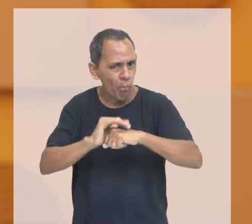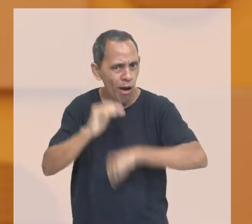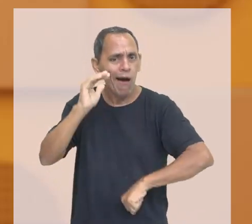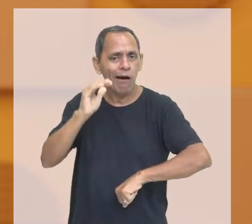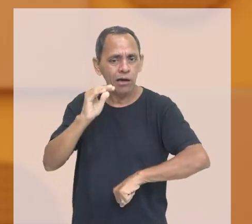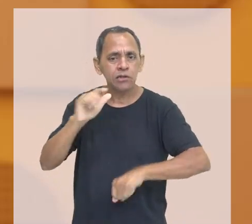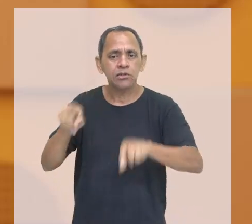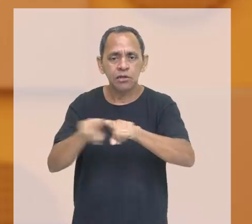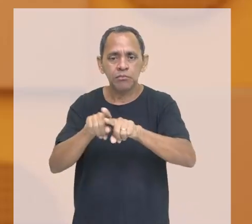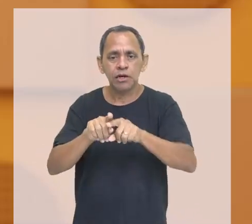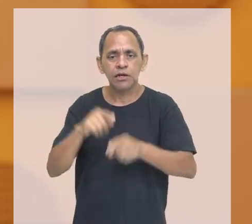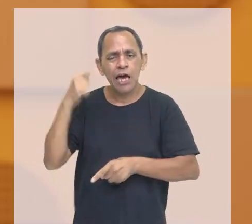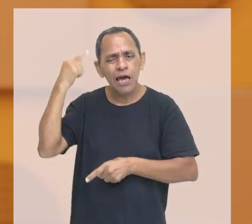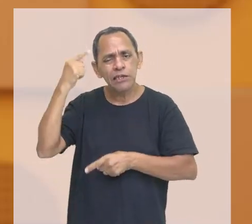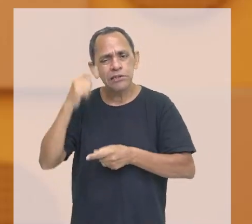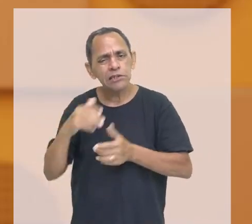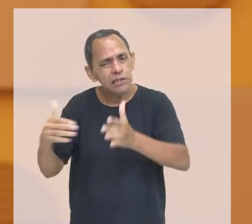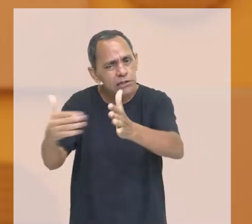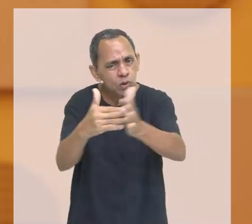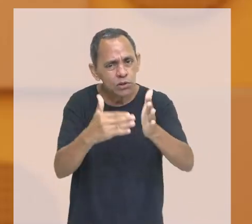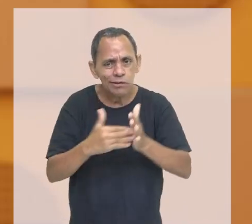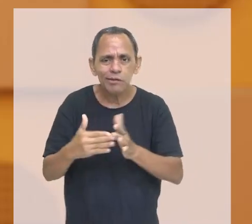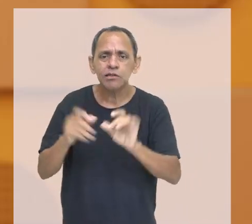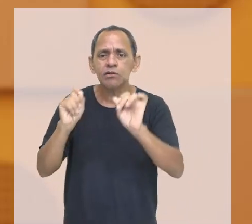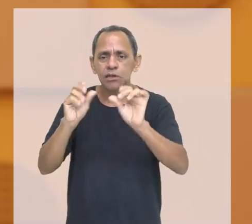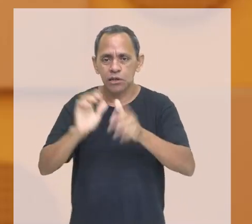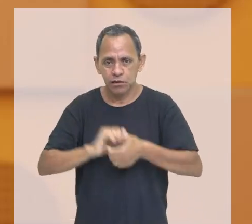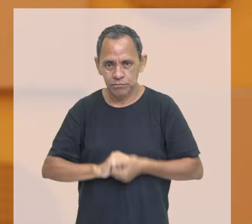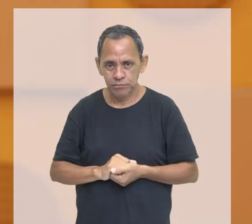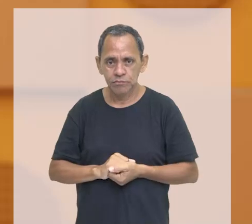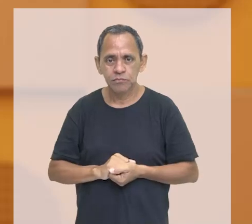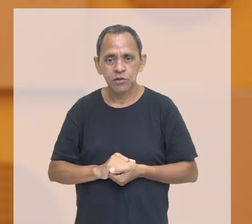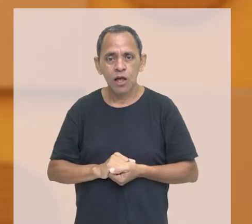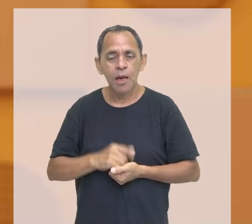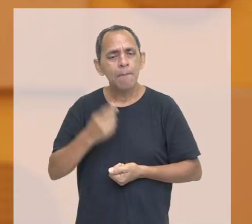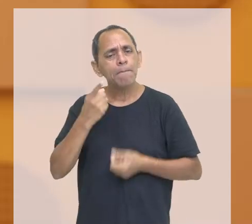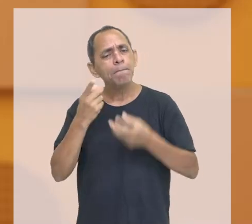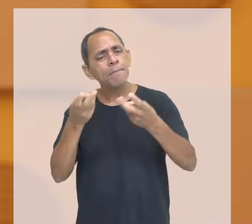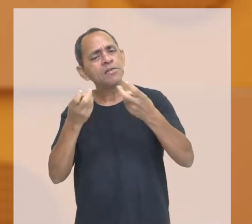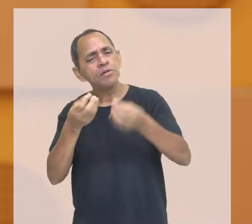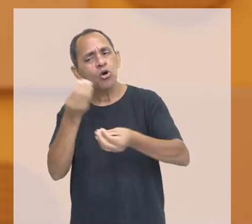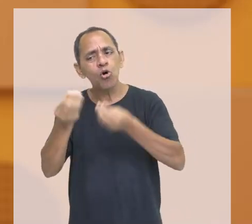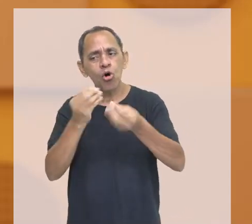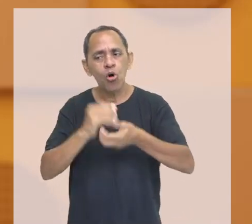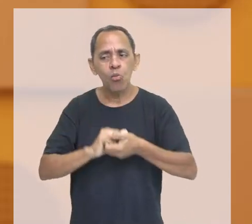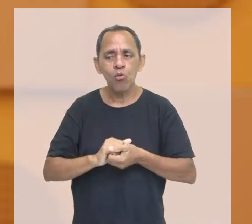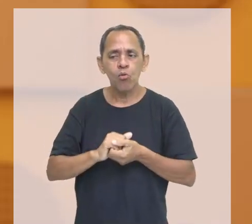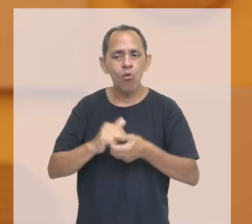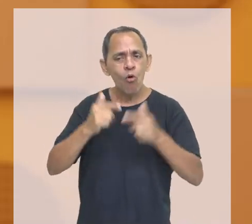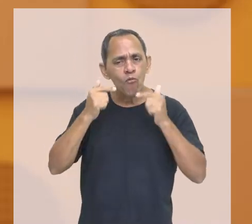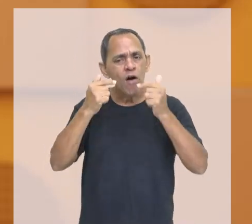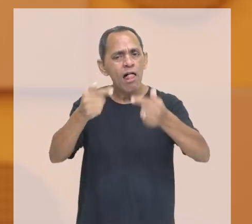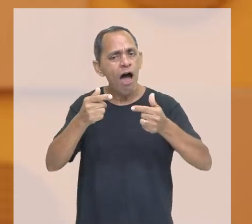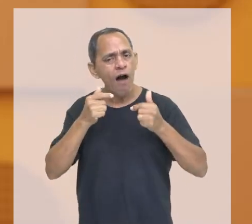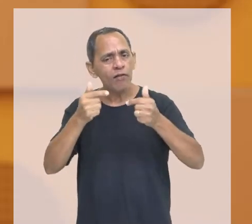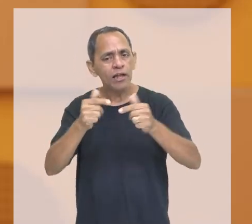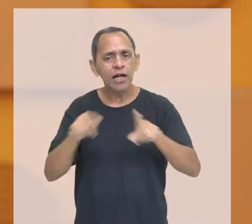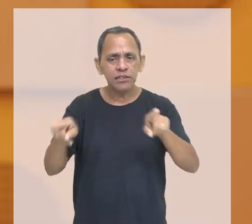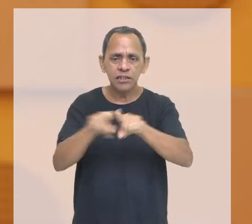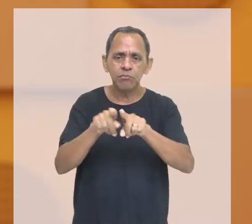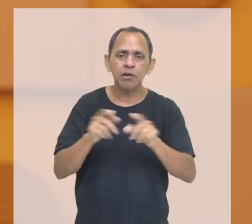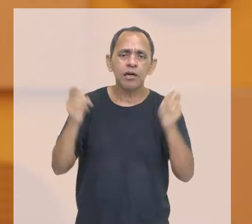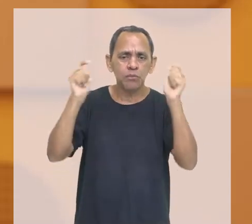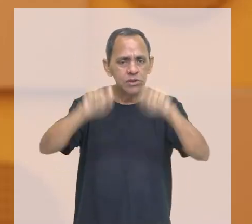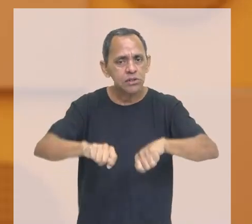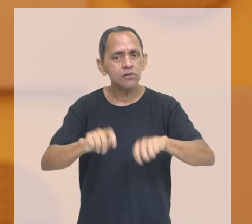exploração predomina, ideia de contestação social é visto como uma das únicas saídas de melhora de vida,